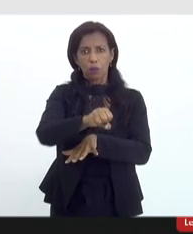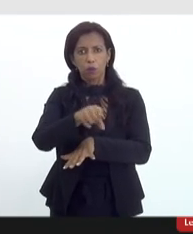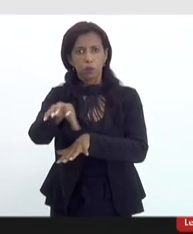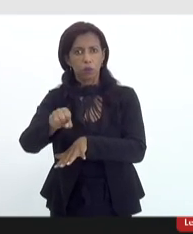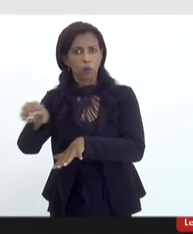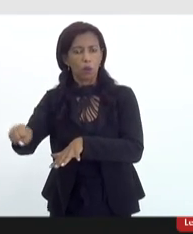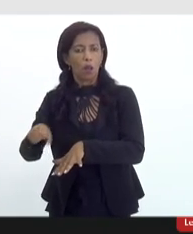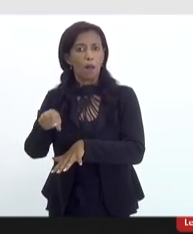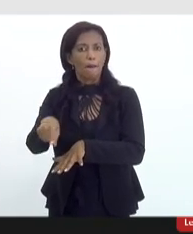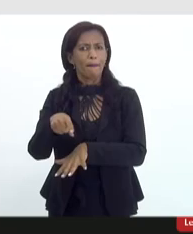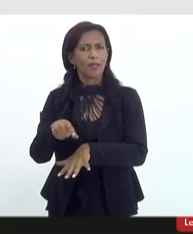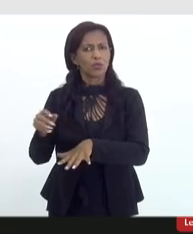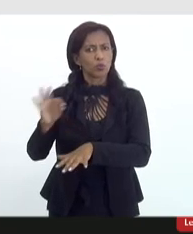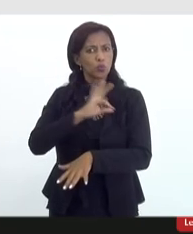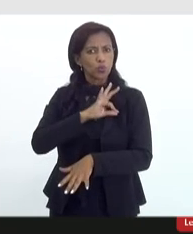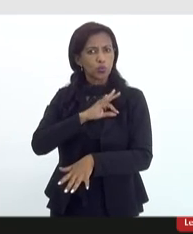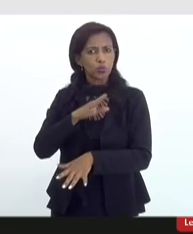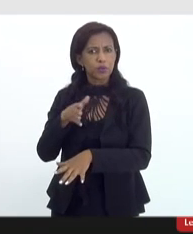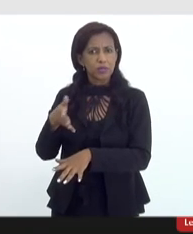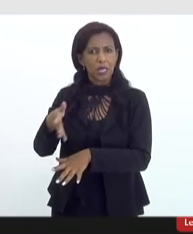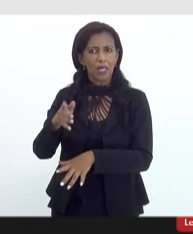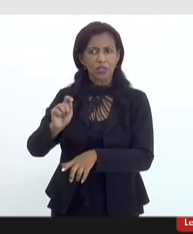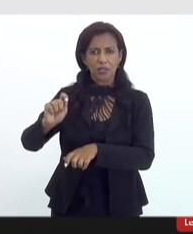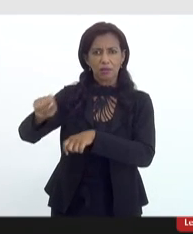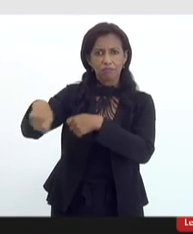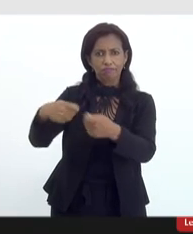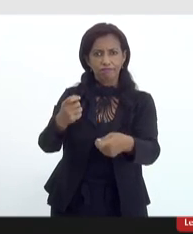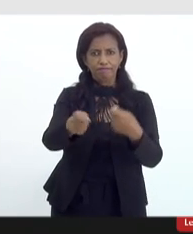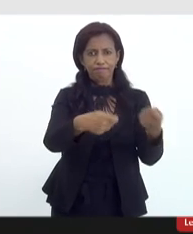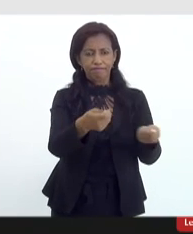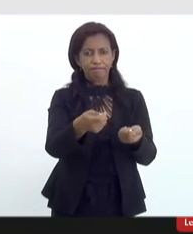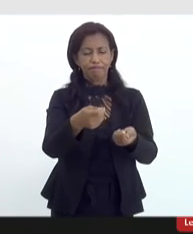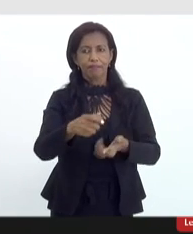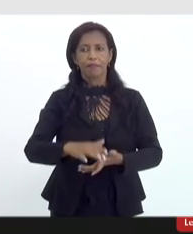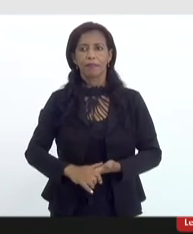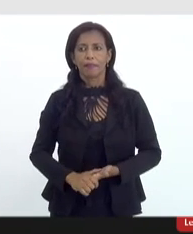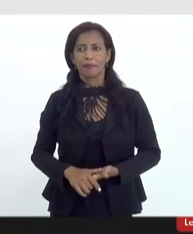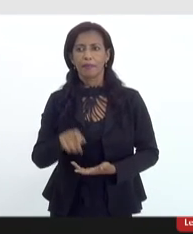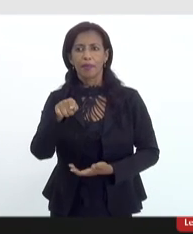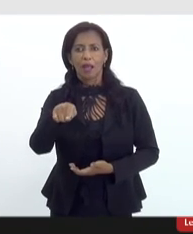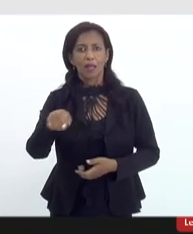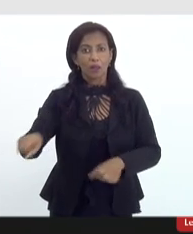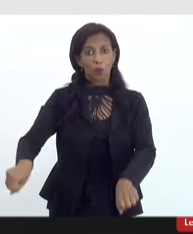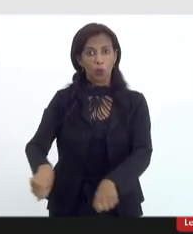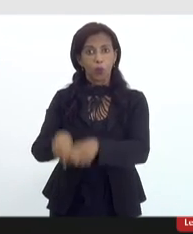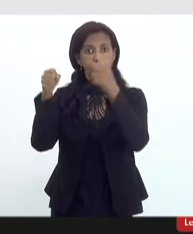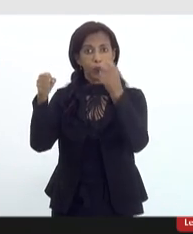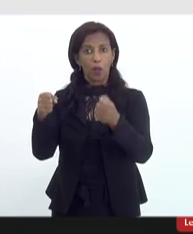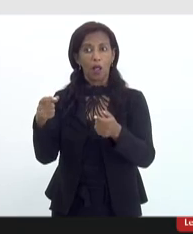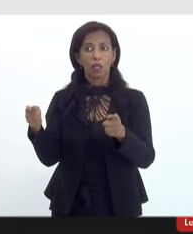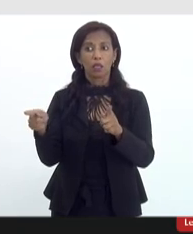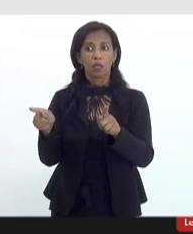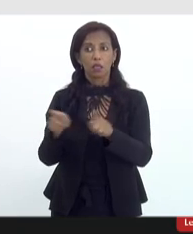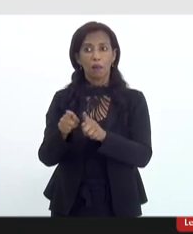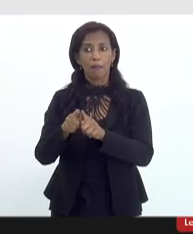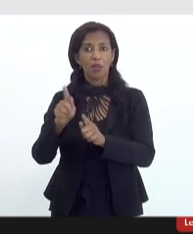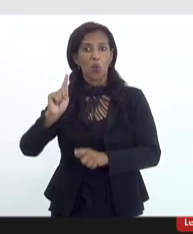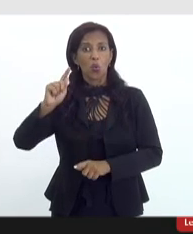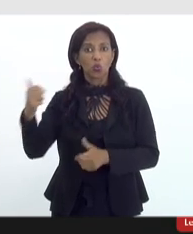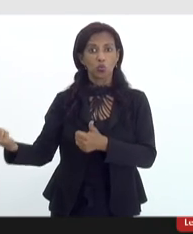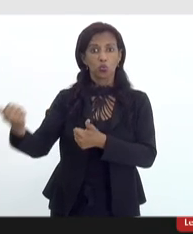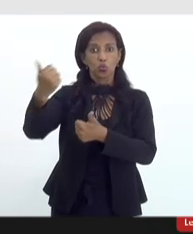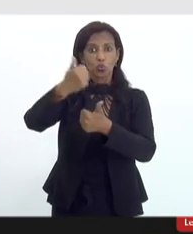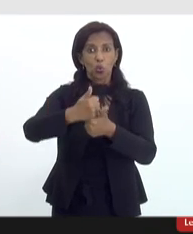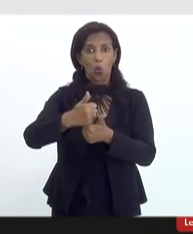destruição que os policiais fazem desses signos religiosos, aqui no caso, além da destruição, a colocação de outros símbolos,